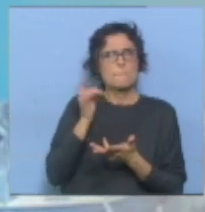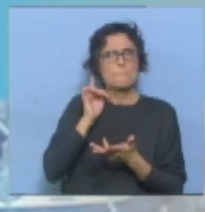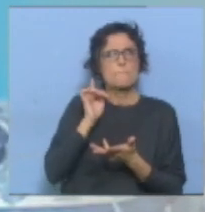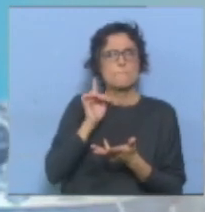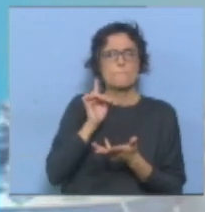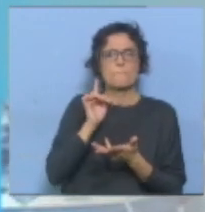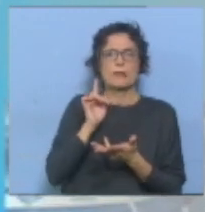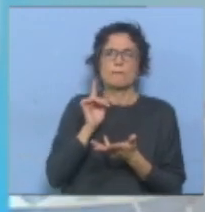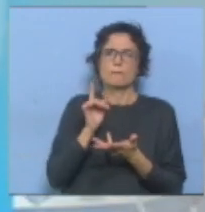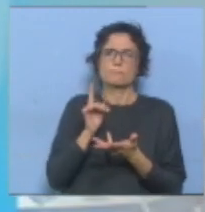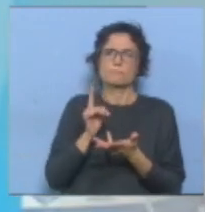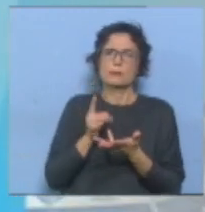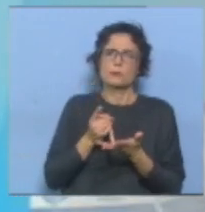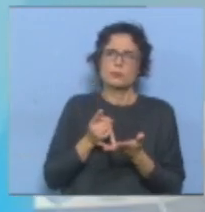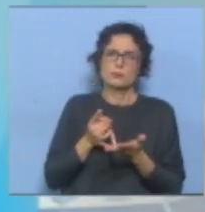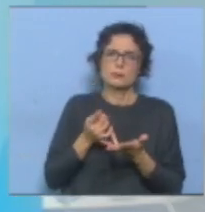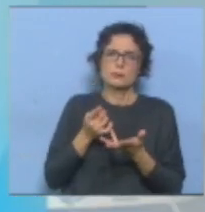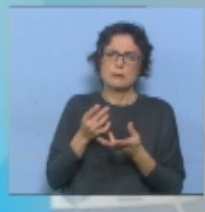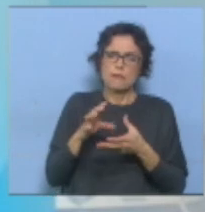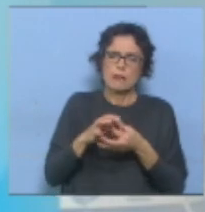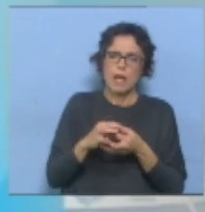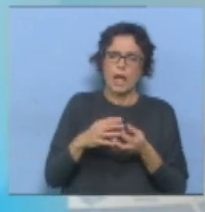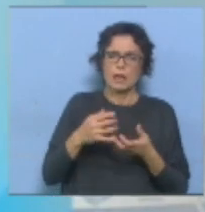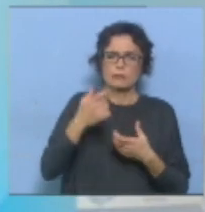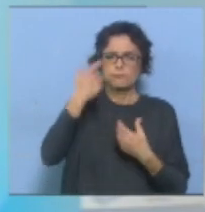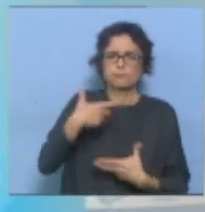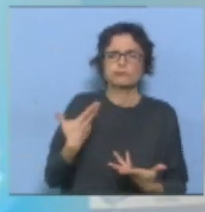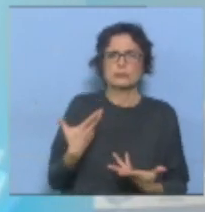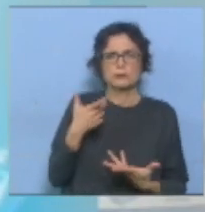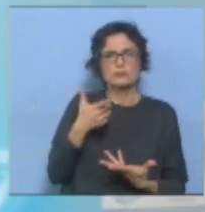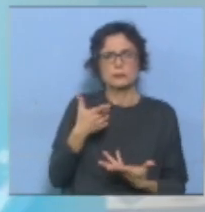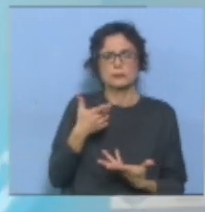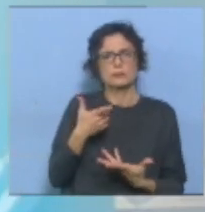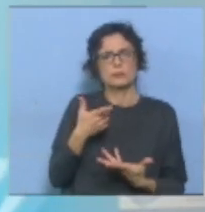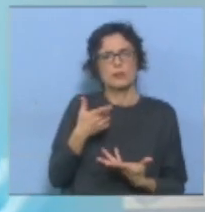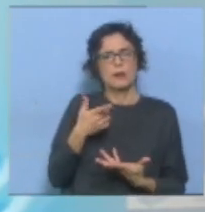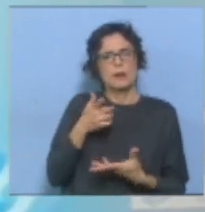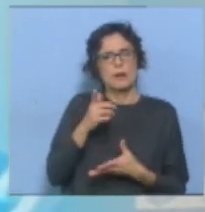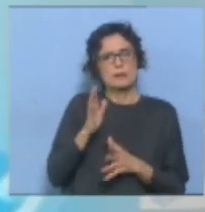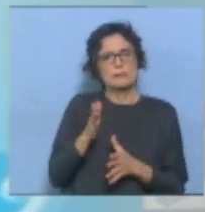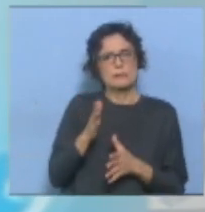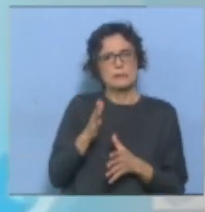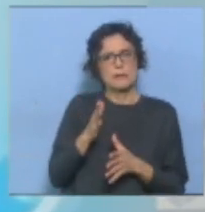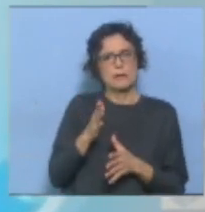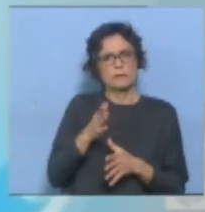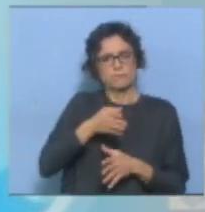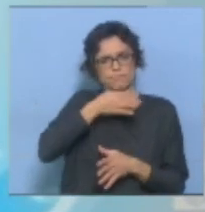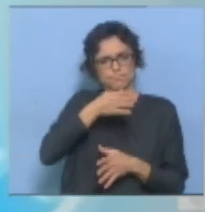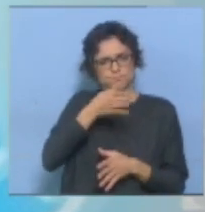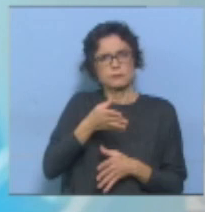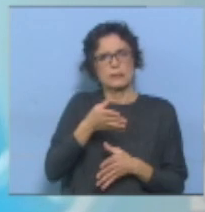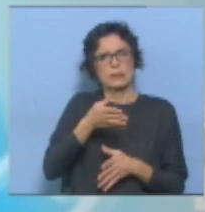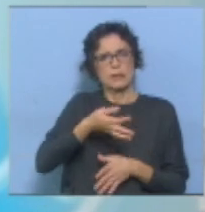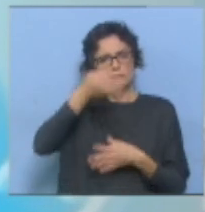do humanismo também nas instituições de ensino, assumi-lo sem receio, sem vergonha. Identifica-se também com esta expressão,